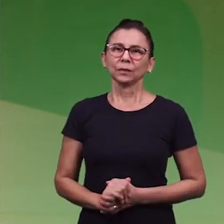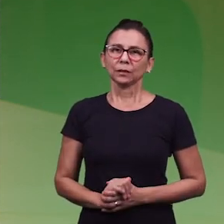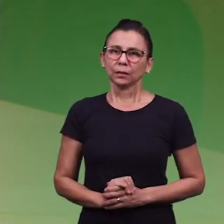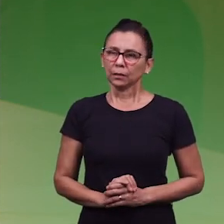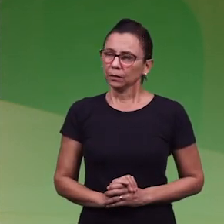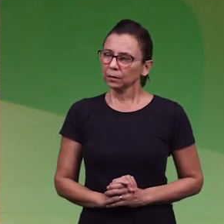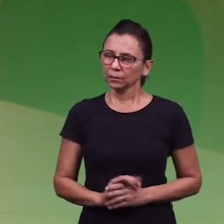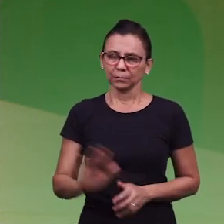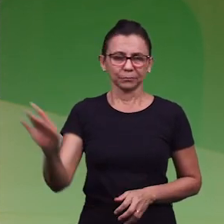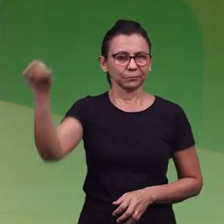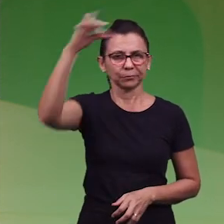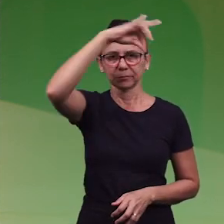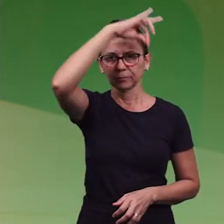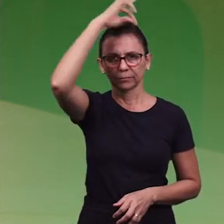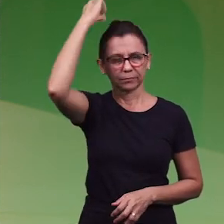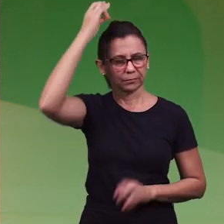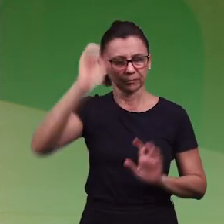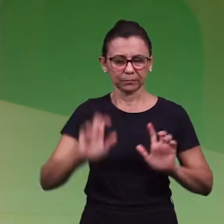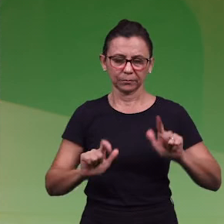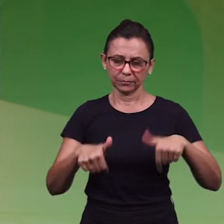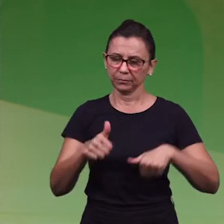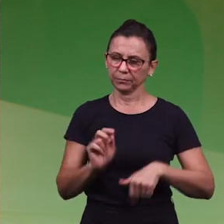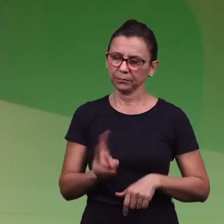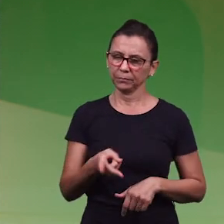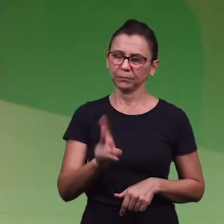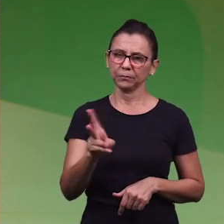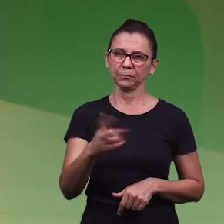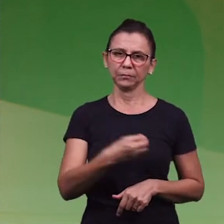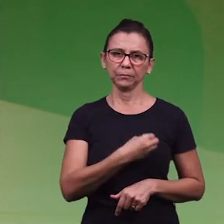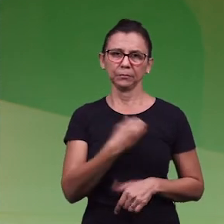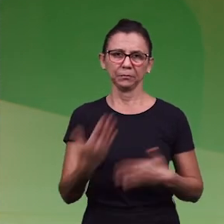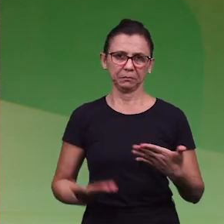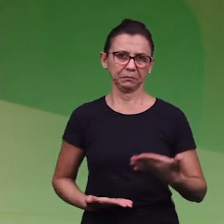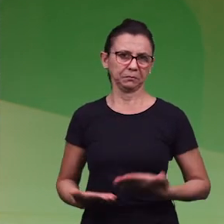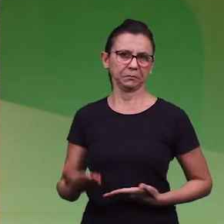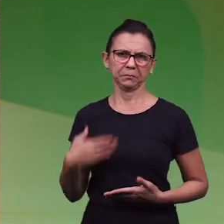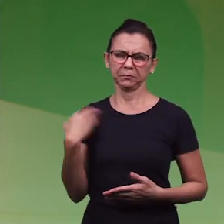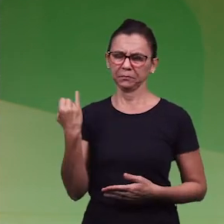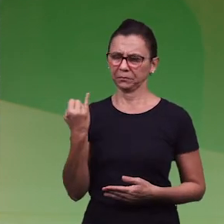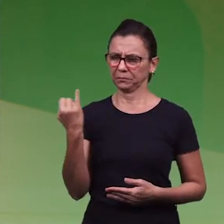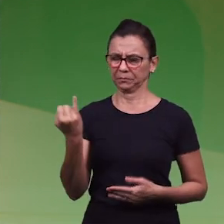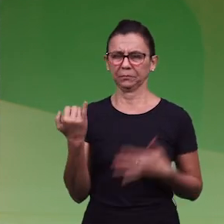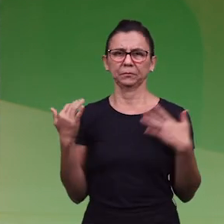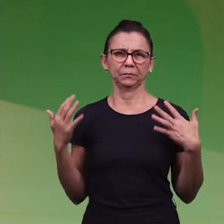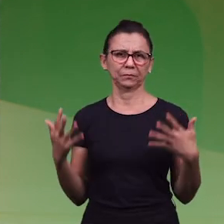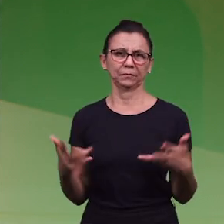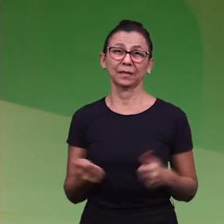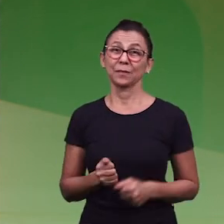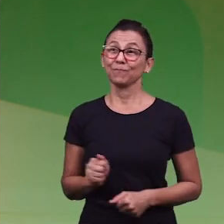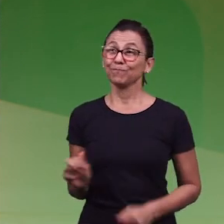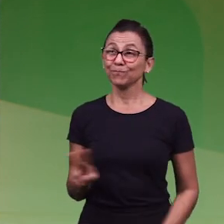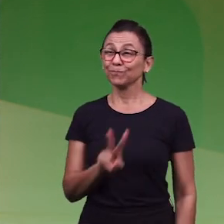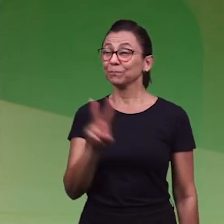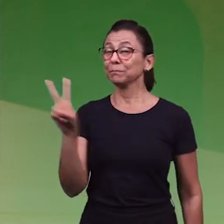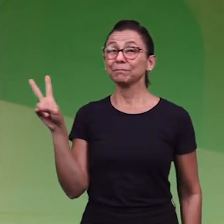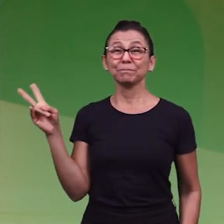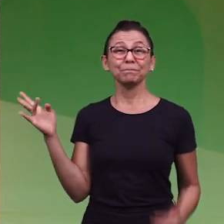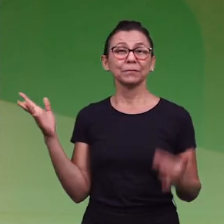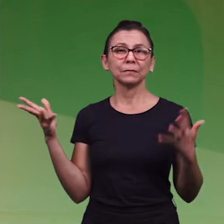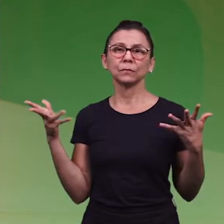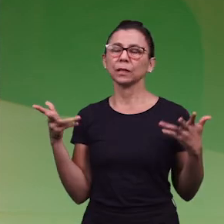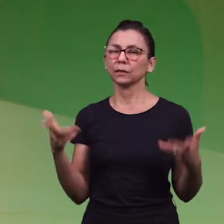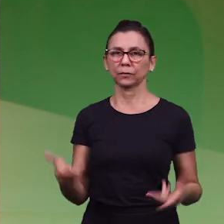Espírito Santo na vida do servo. E é uma ação contínua do Espírito Santo na vida do servo. Então, isso é um tesouro, isso é algo de um valor